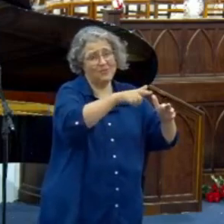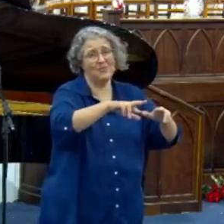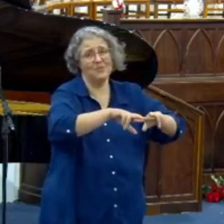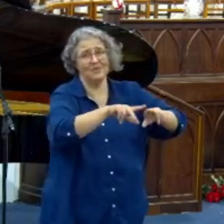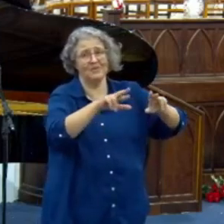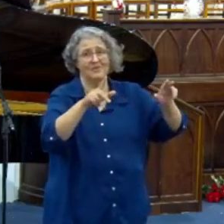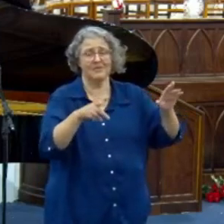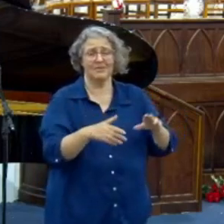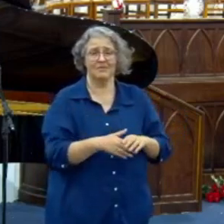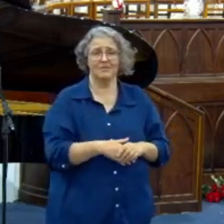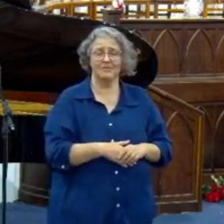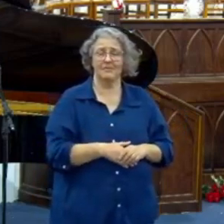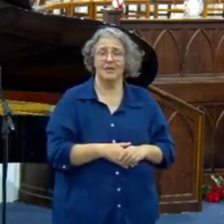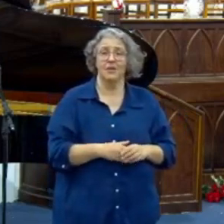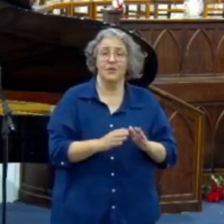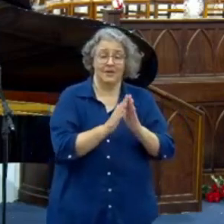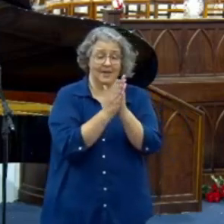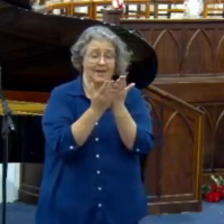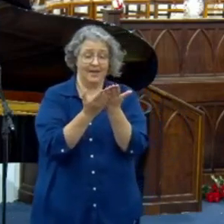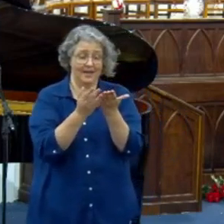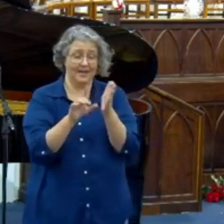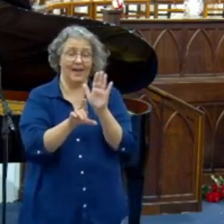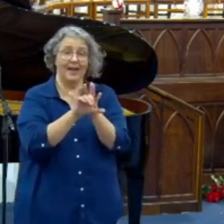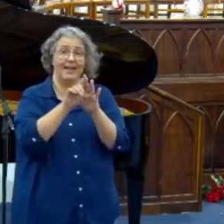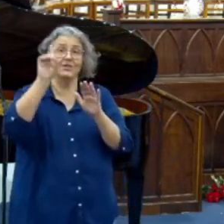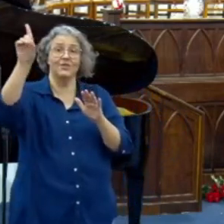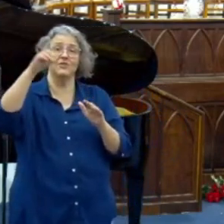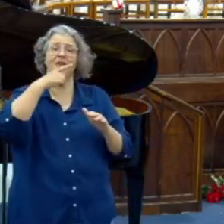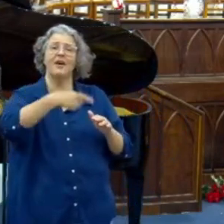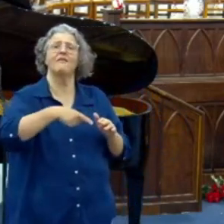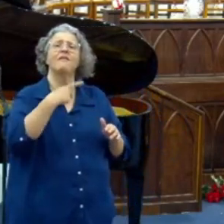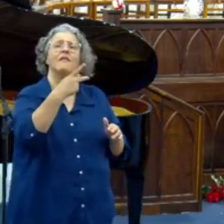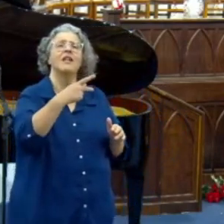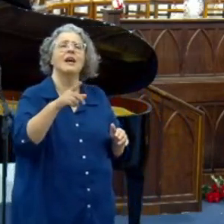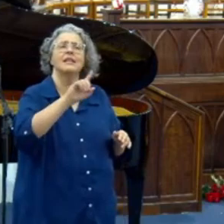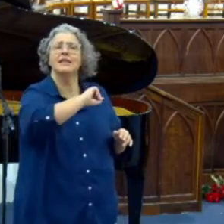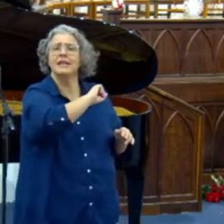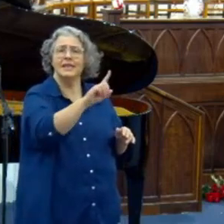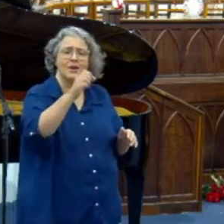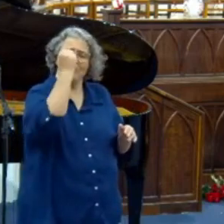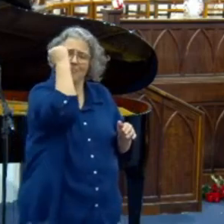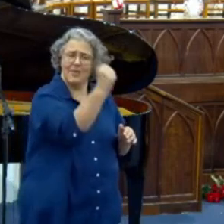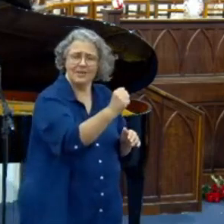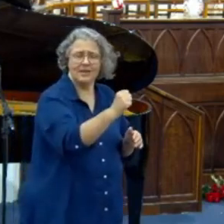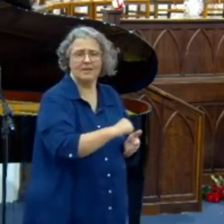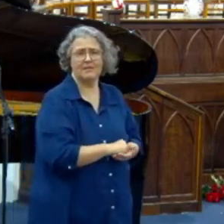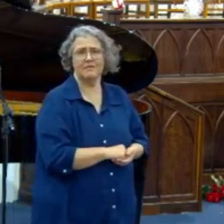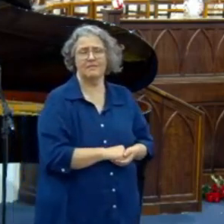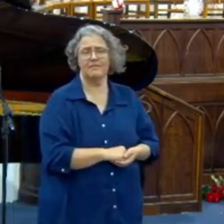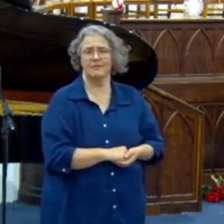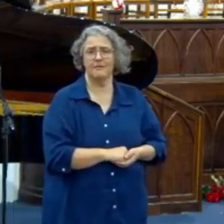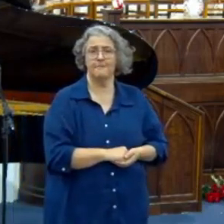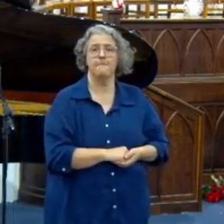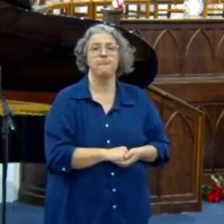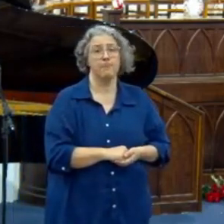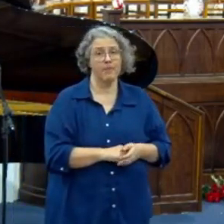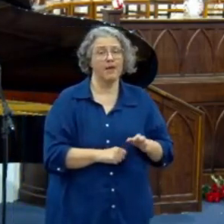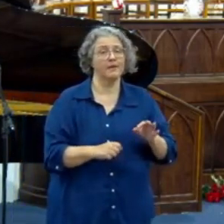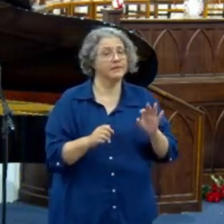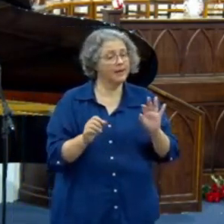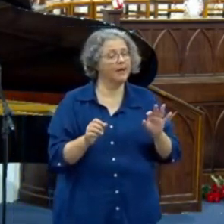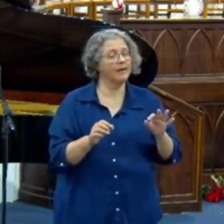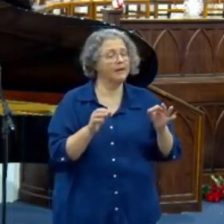está escrito não matarás, e quando Jesus vai reforçar o peso do não matar, ele diz assim, vocês ouviram o que foi